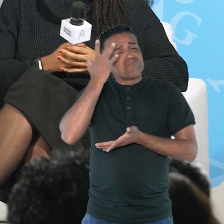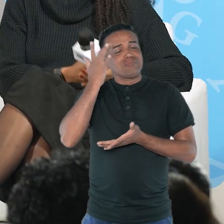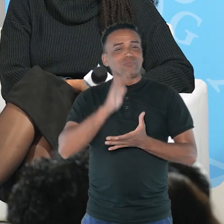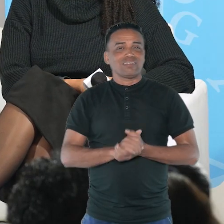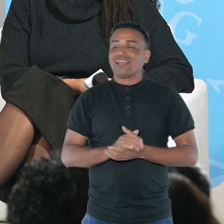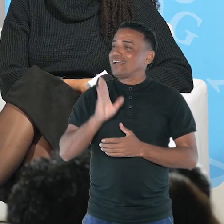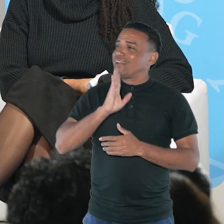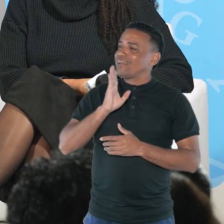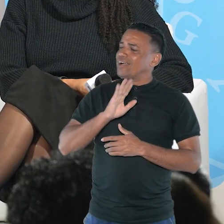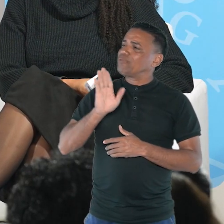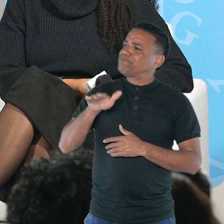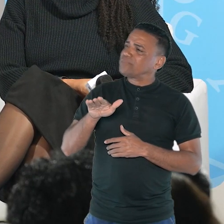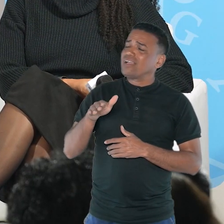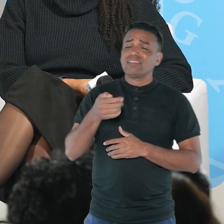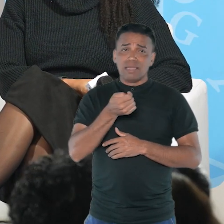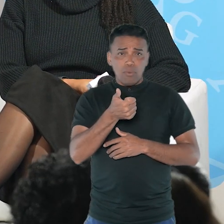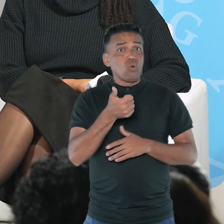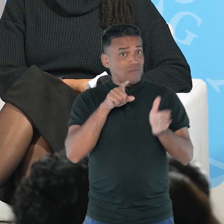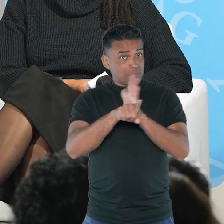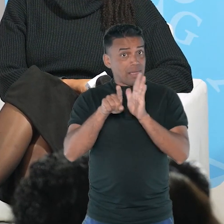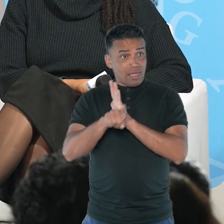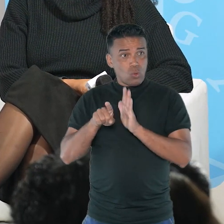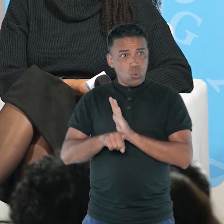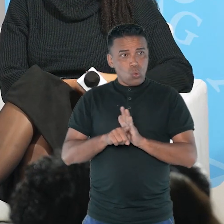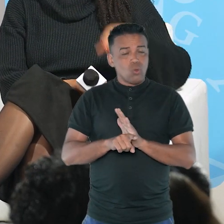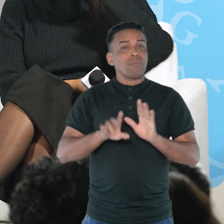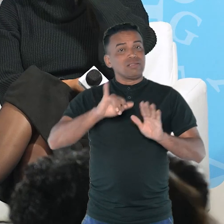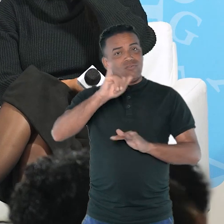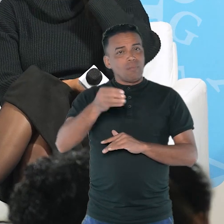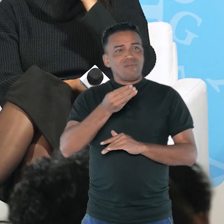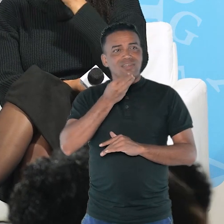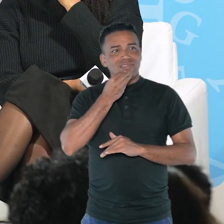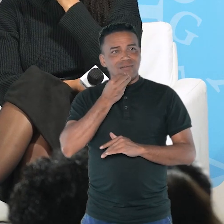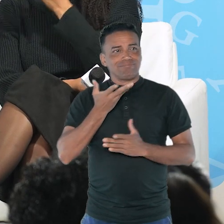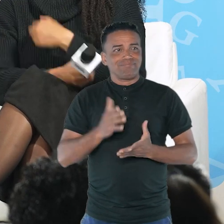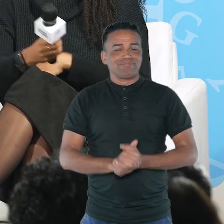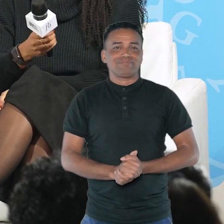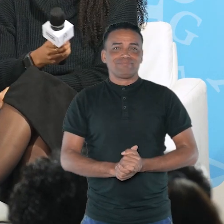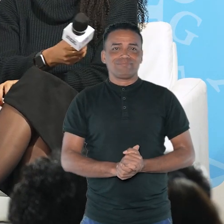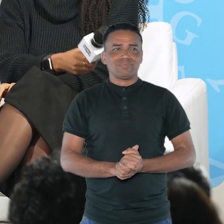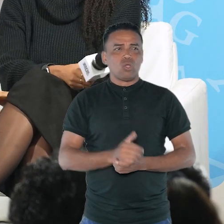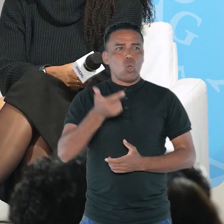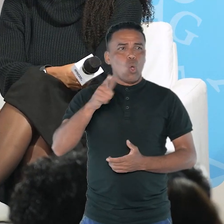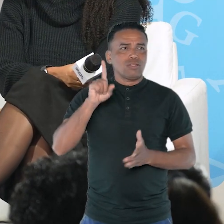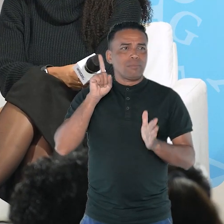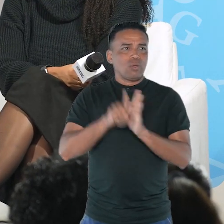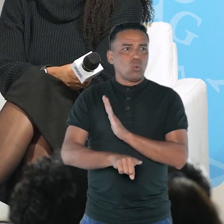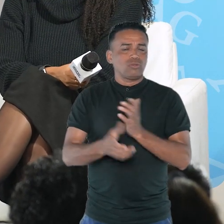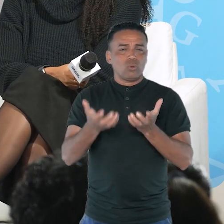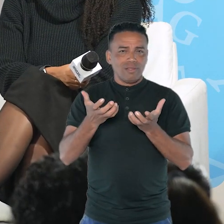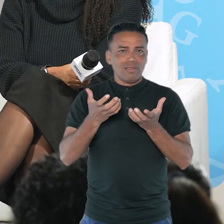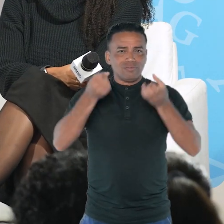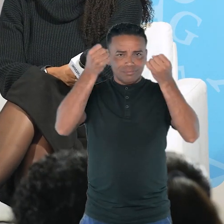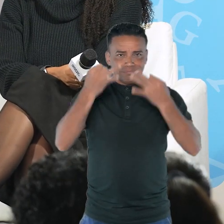Legal. Andressa, daqui a pouco tem um monte de pergunta, né, gente? Mas eu vou aproveitar aqui enquanto eu posso. Uma outra pergunta que eu queria que você falasse